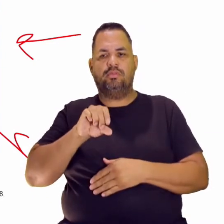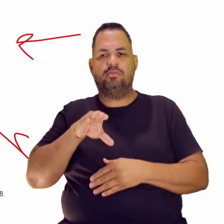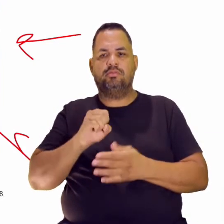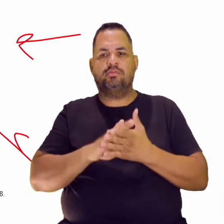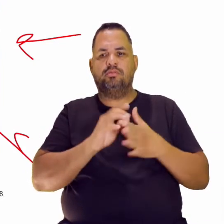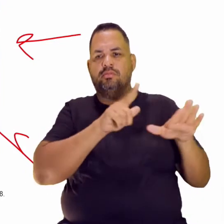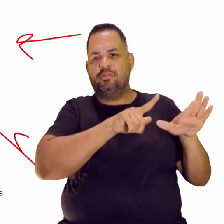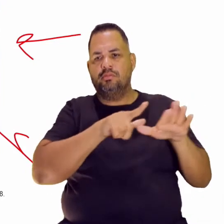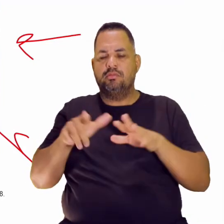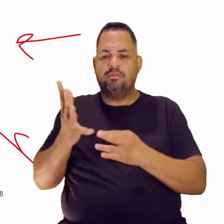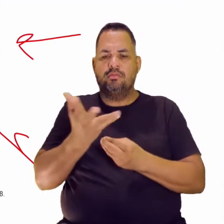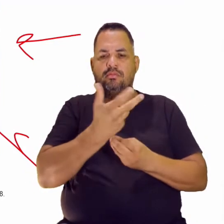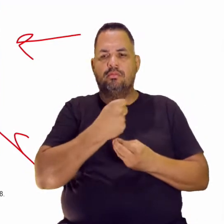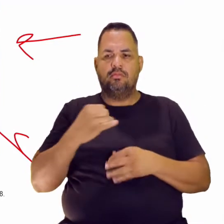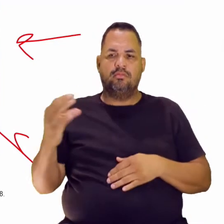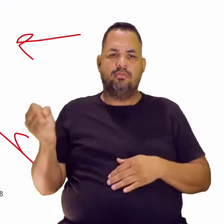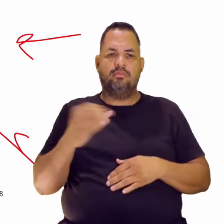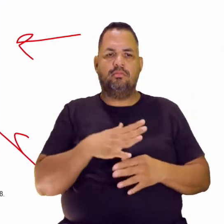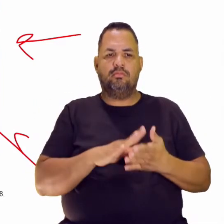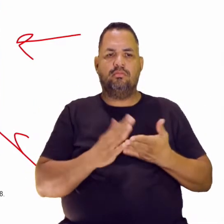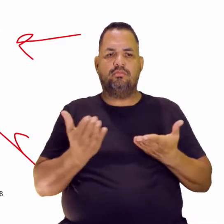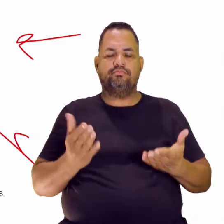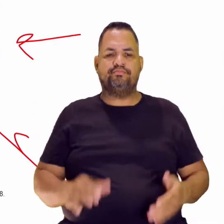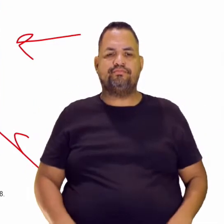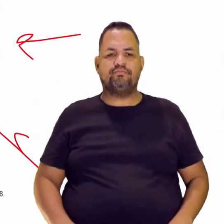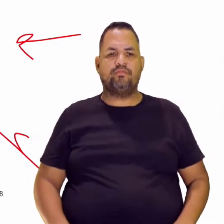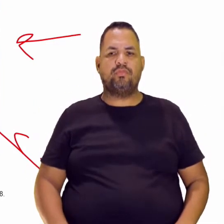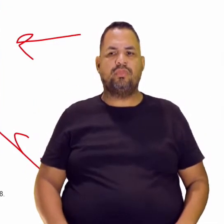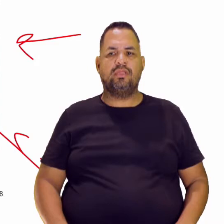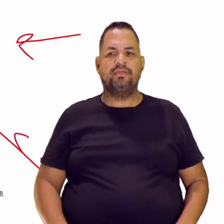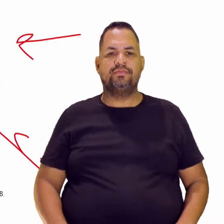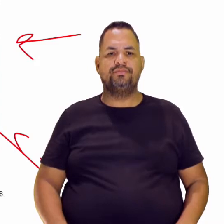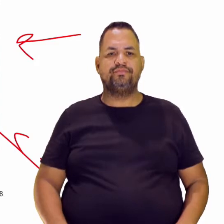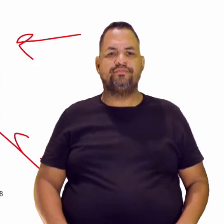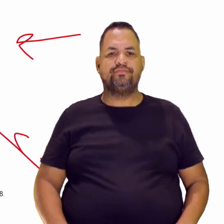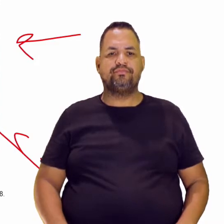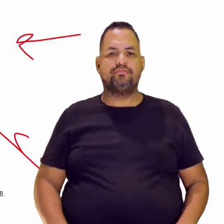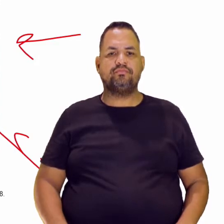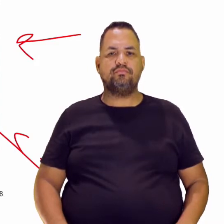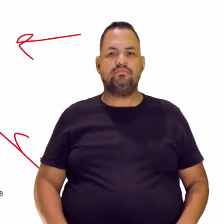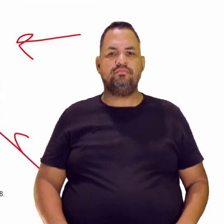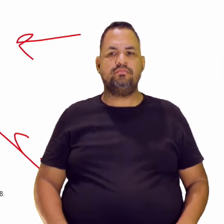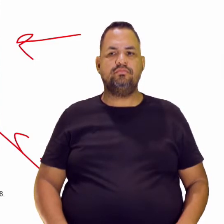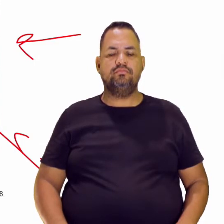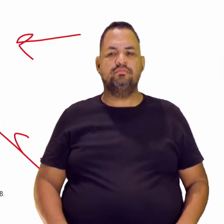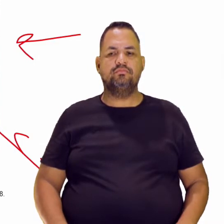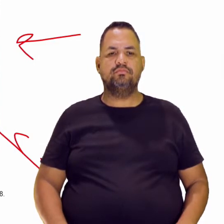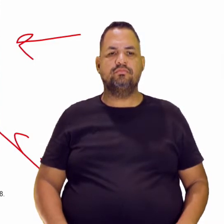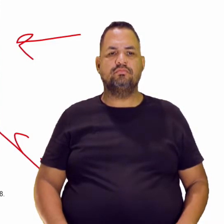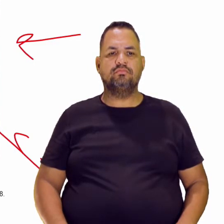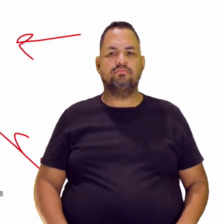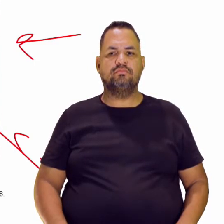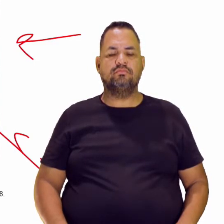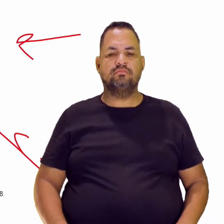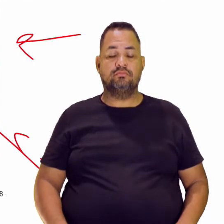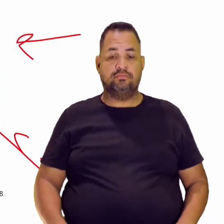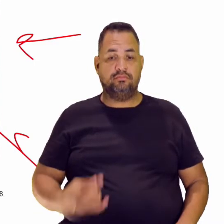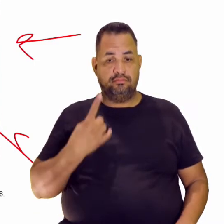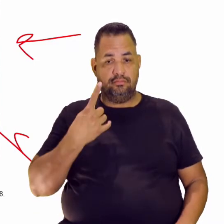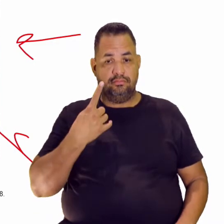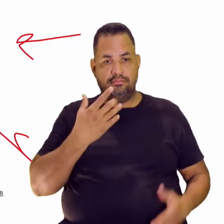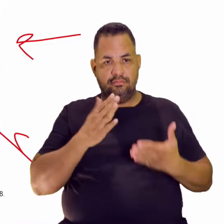a Semana de Arte Moderna. Isso foi há 100 anos atrás, tá, gente? A semana, olha